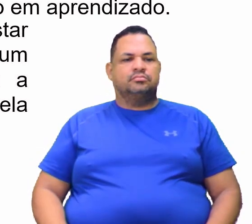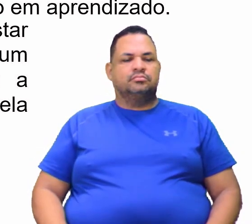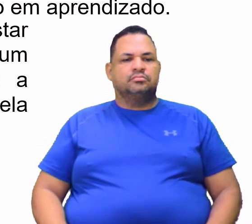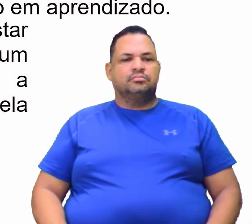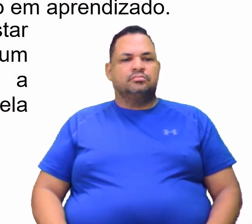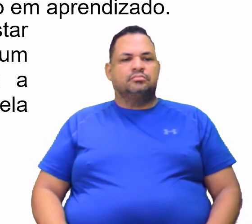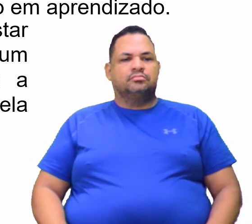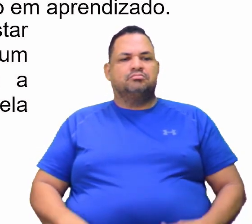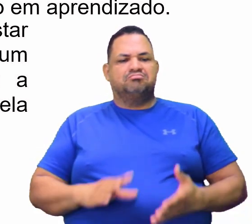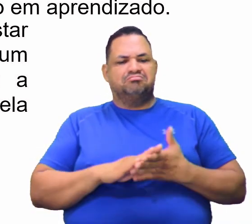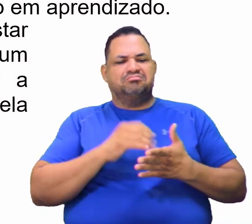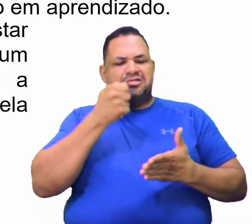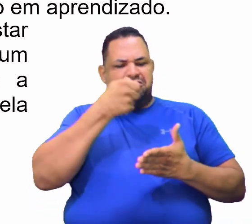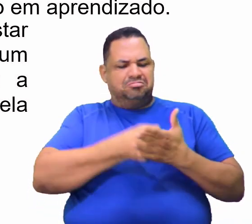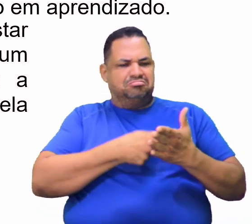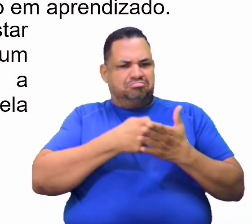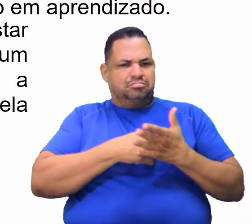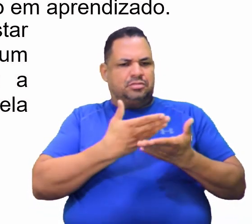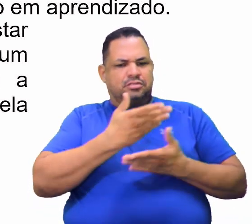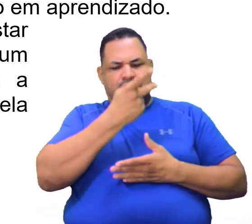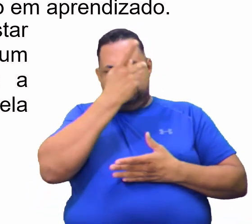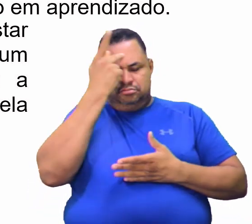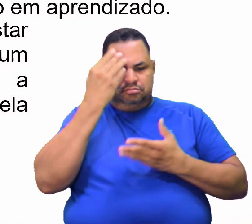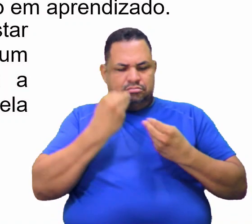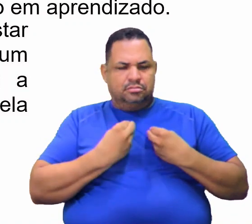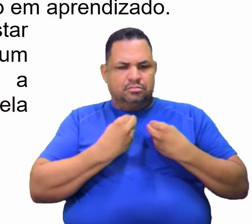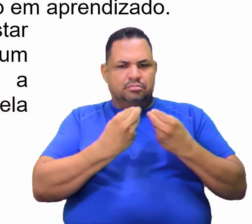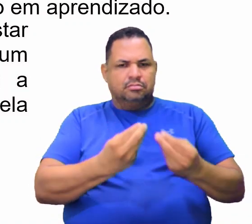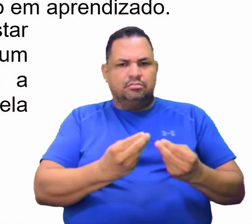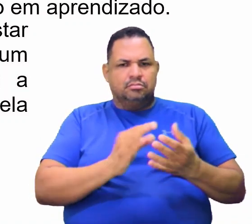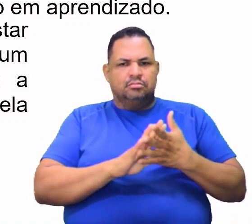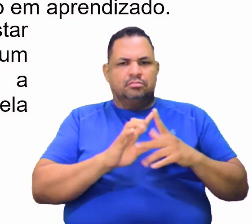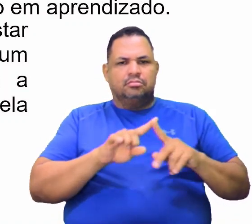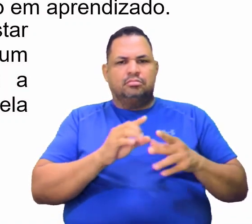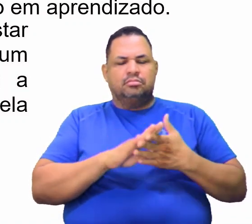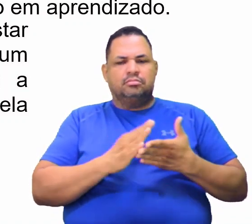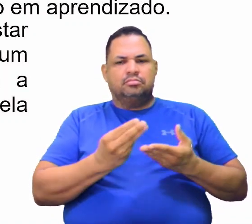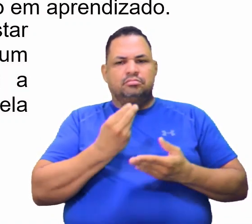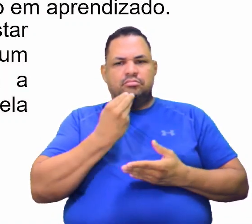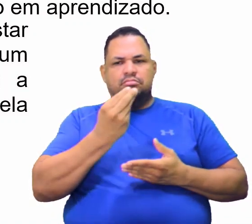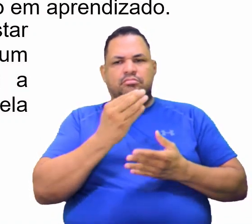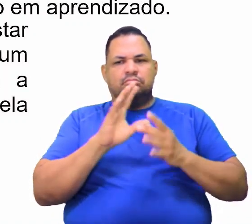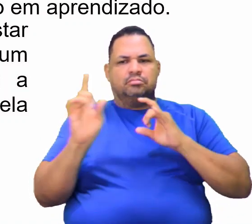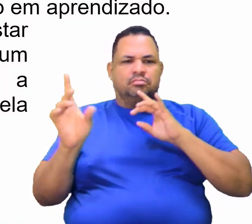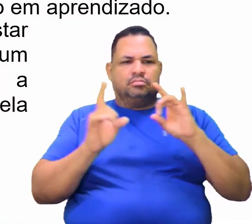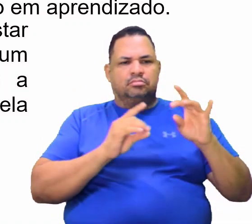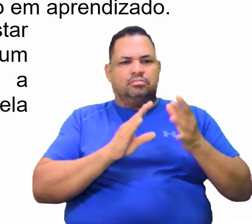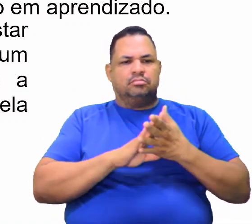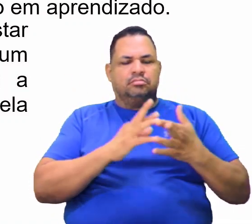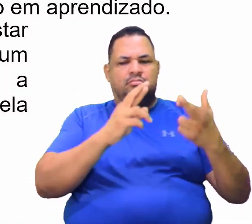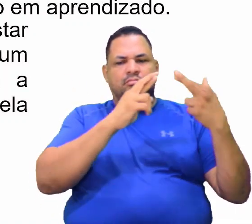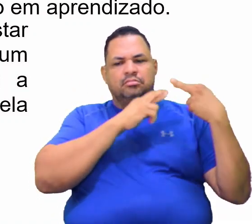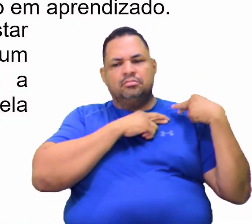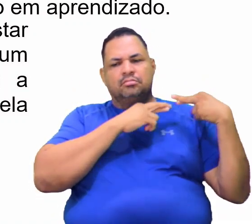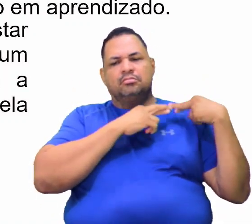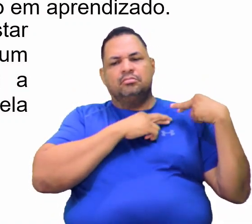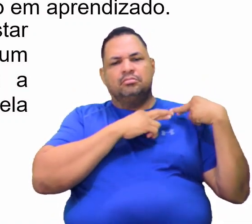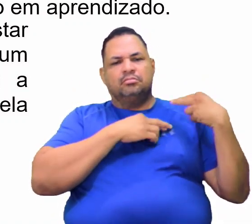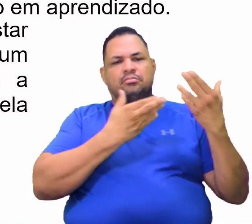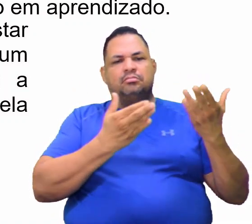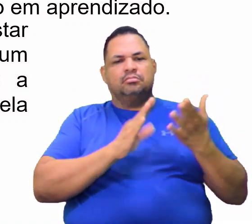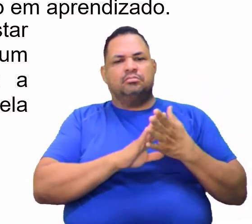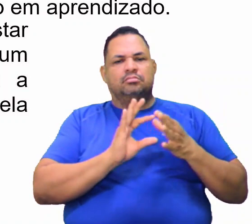Não exija dos outros que eles não podem lhe dar, mas cobre de cada um a sua